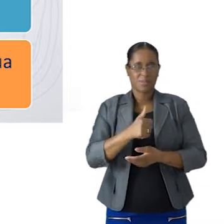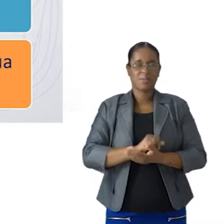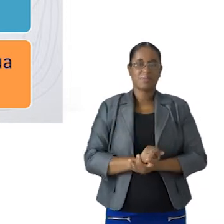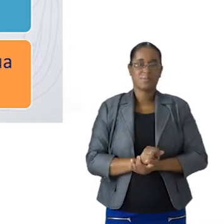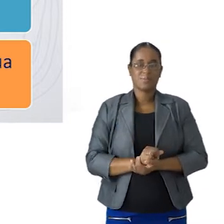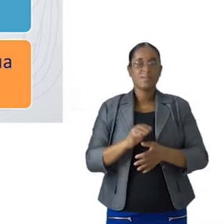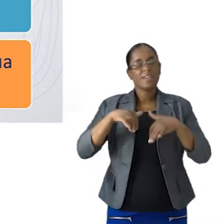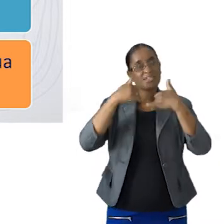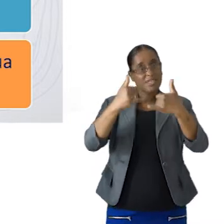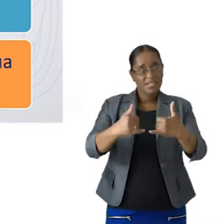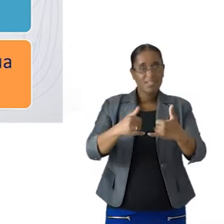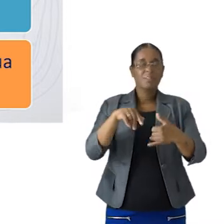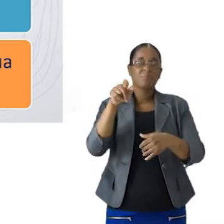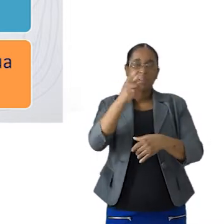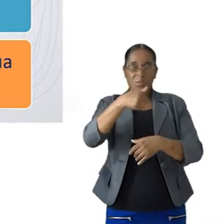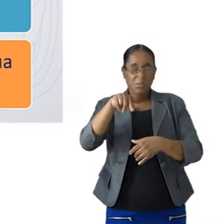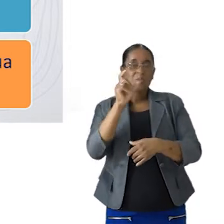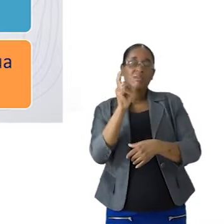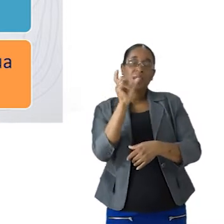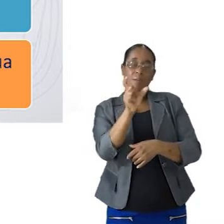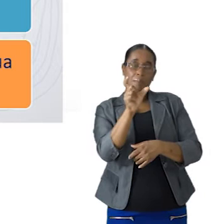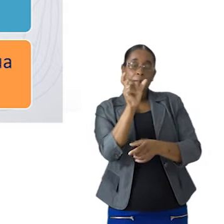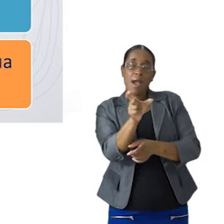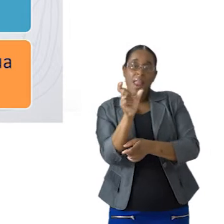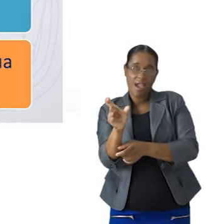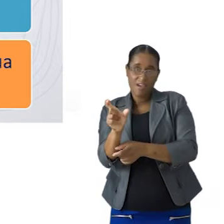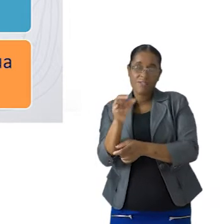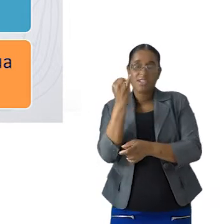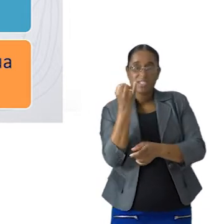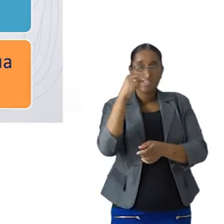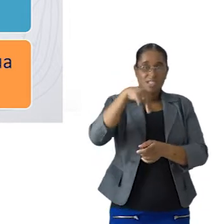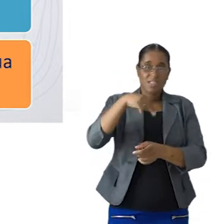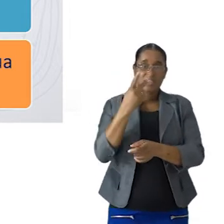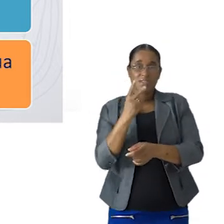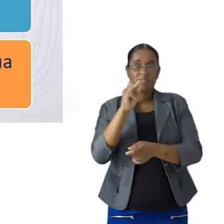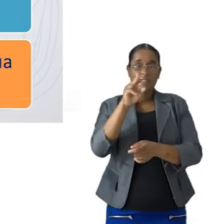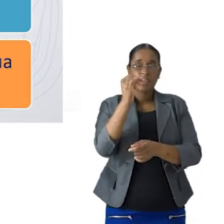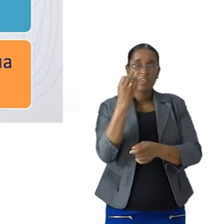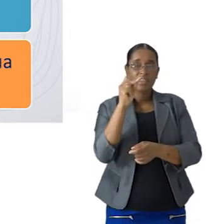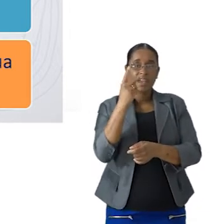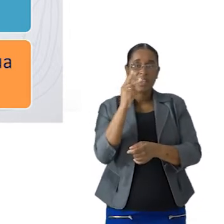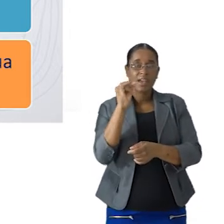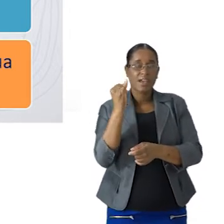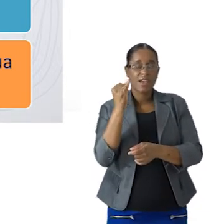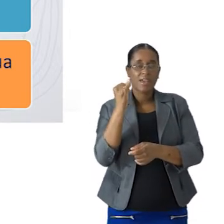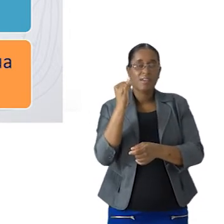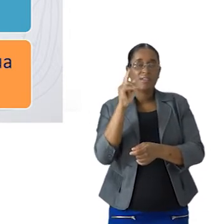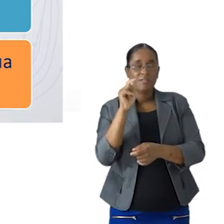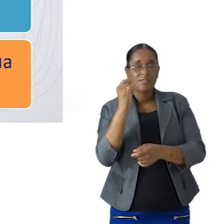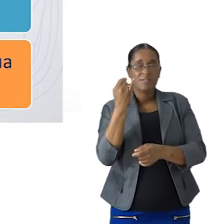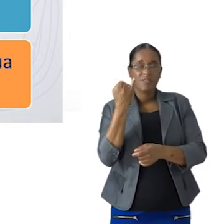A seguir, temos palavras invariáveis que estabelecem uma relação de sentido entre